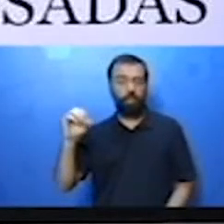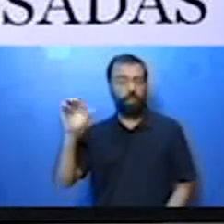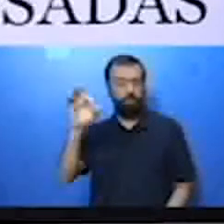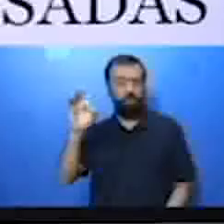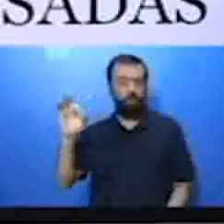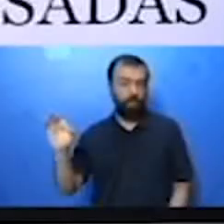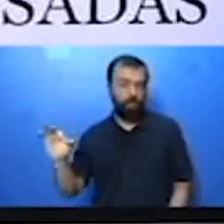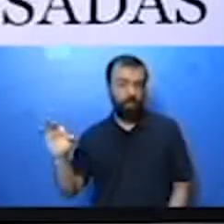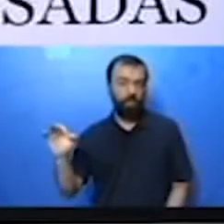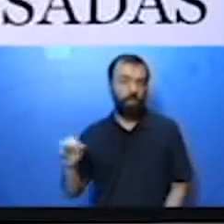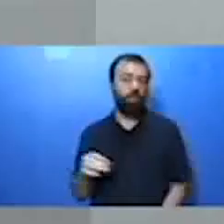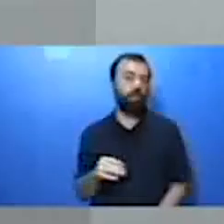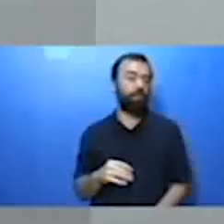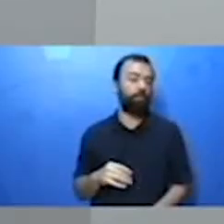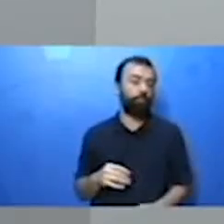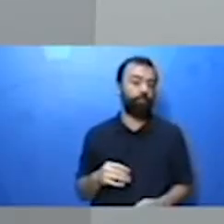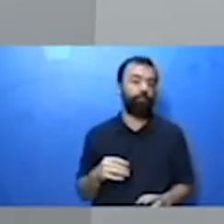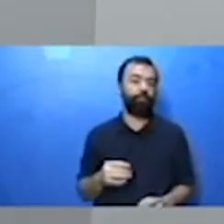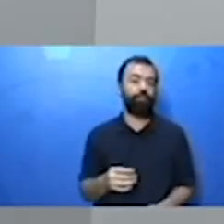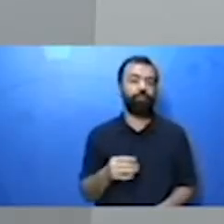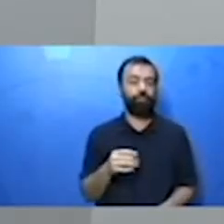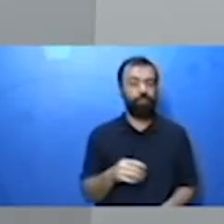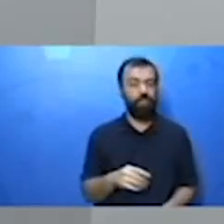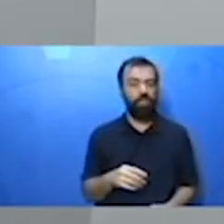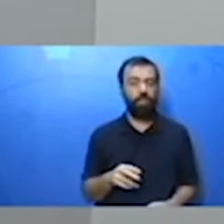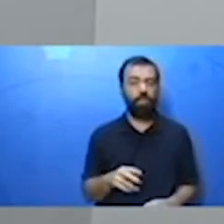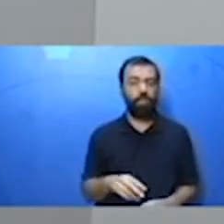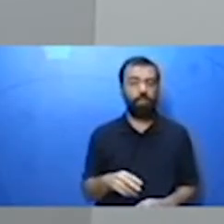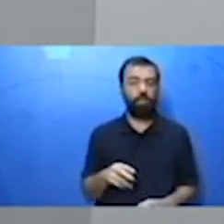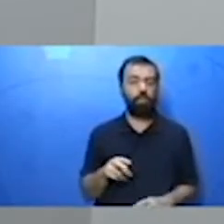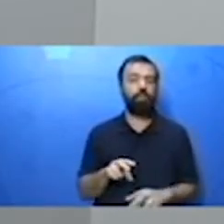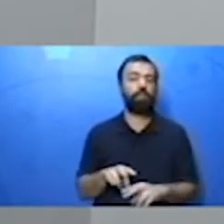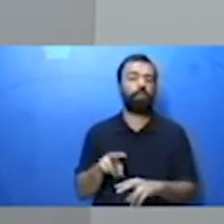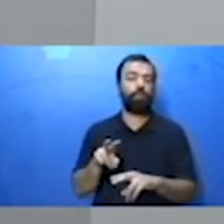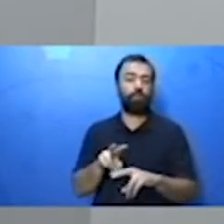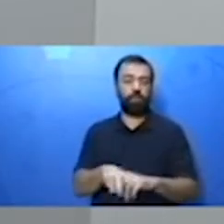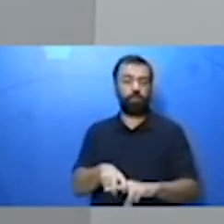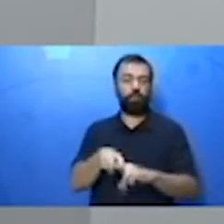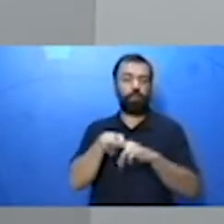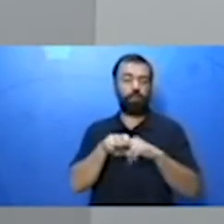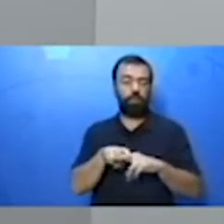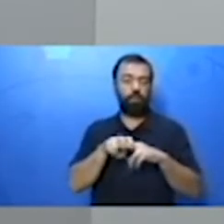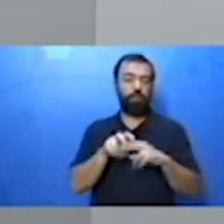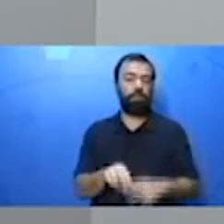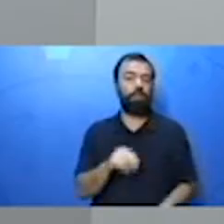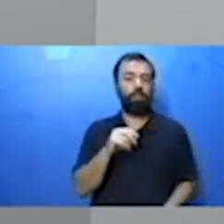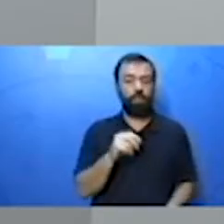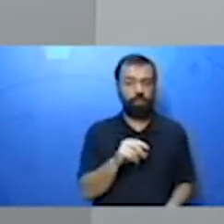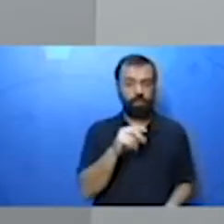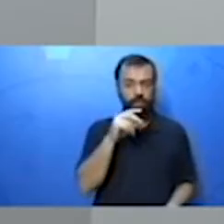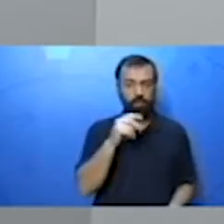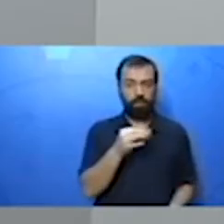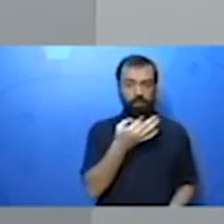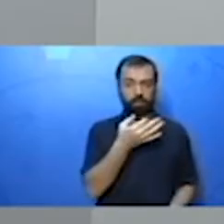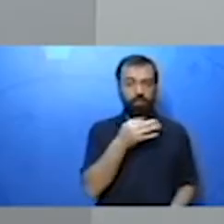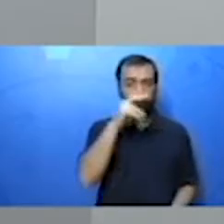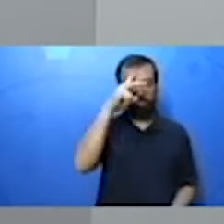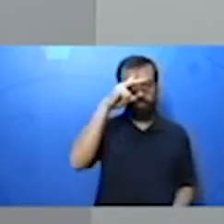pela automedicação, caracterizando um problema de saúde pública, ou